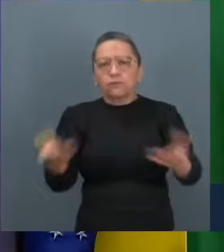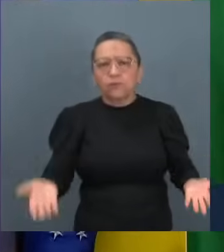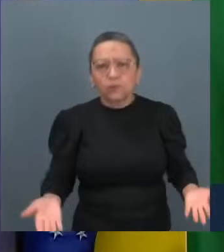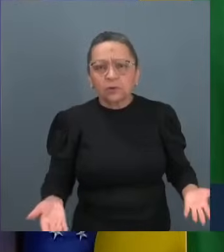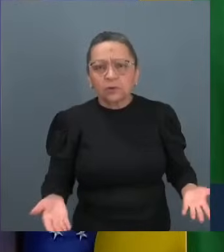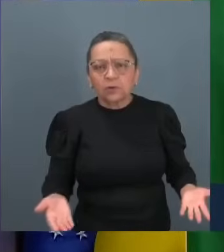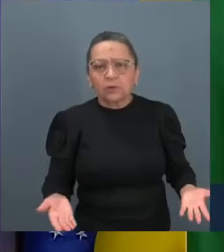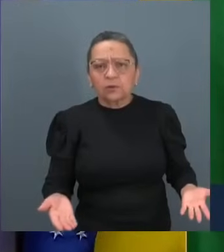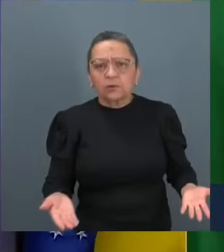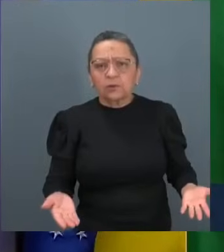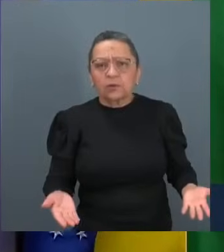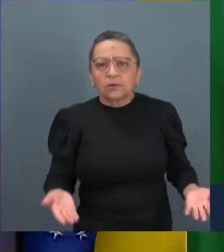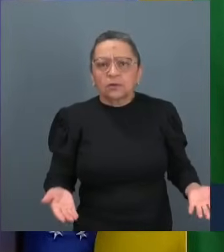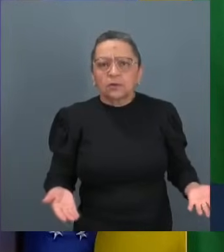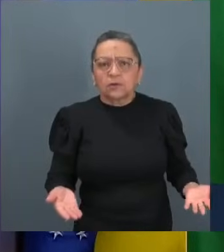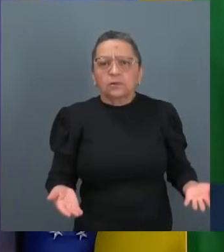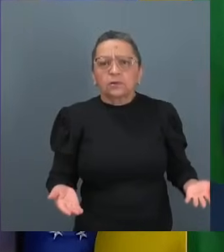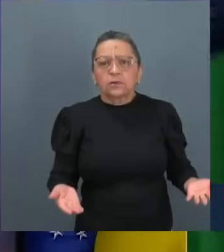Acorda!